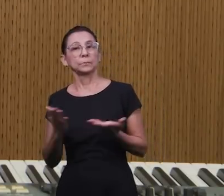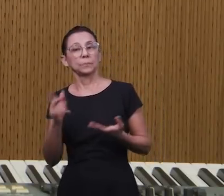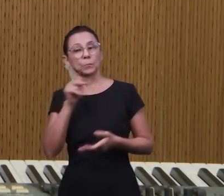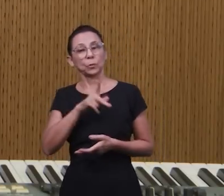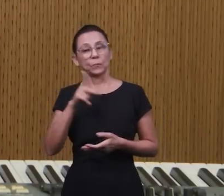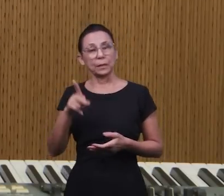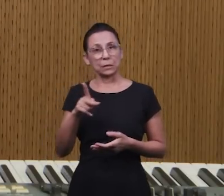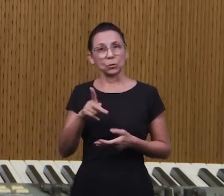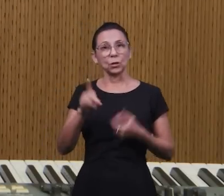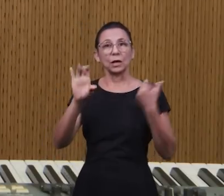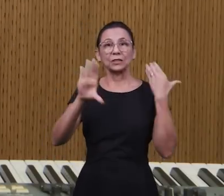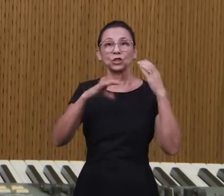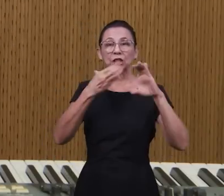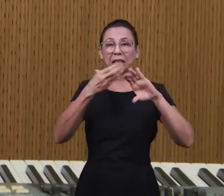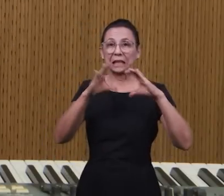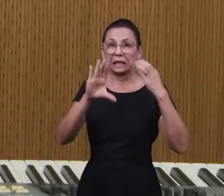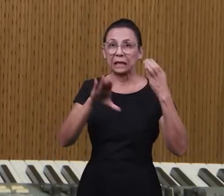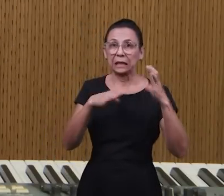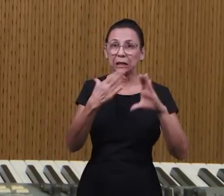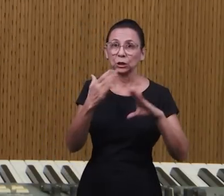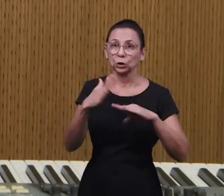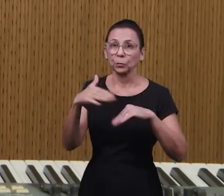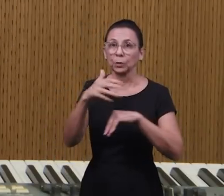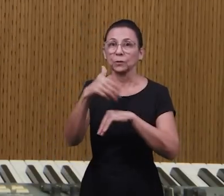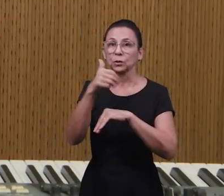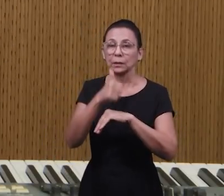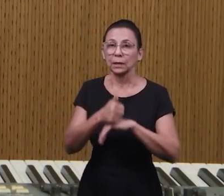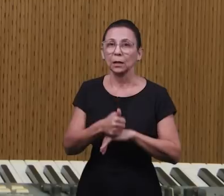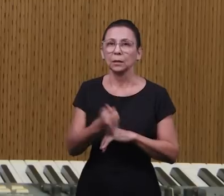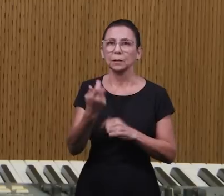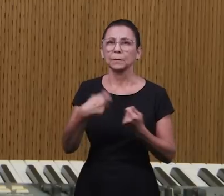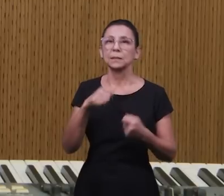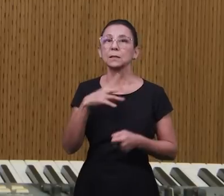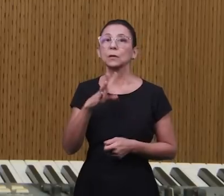parêntese. O professor de canto, ele precisa saber da